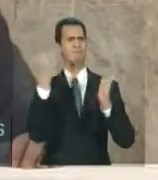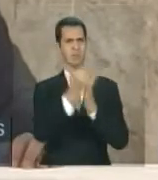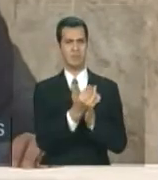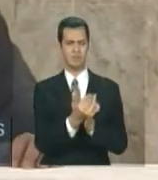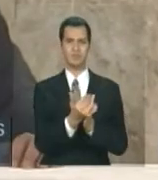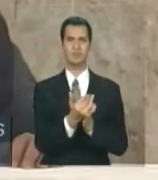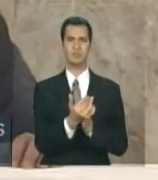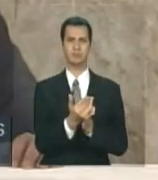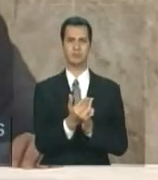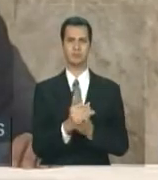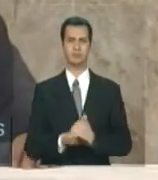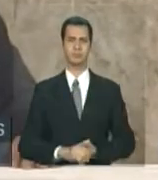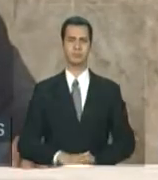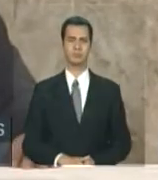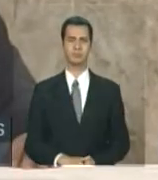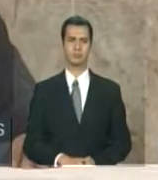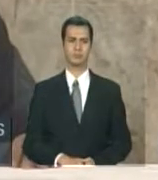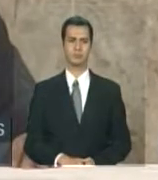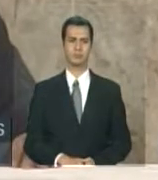é do conhecimento do repórter.